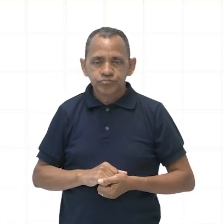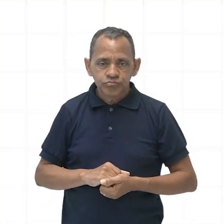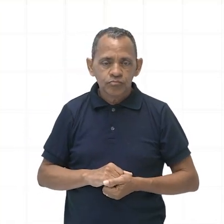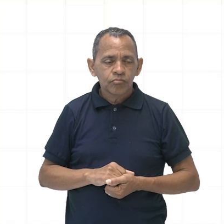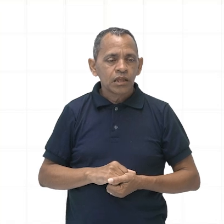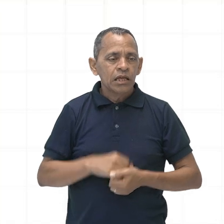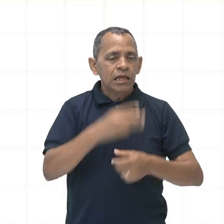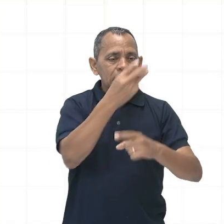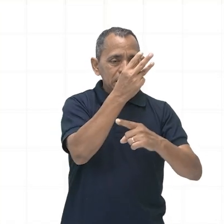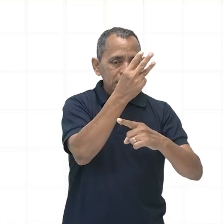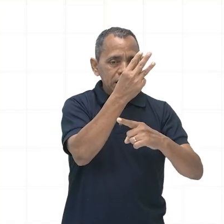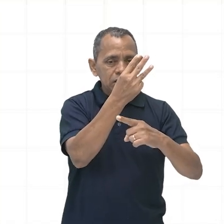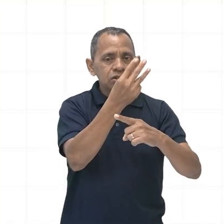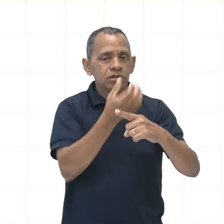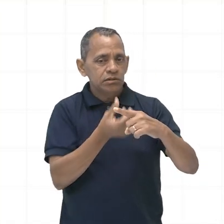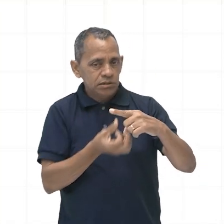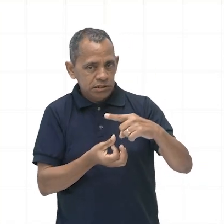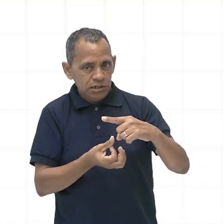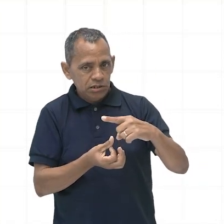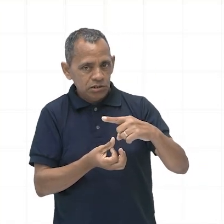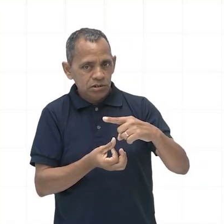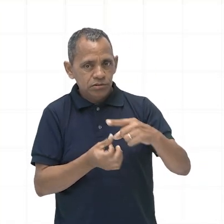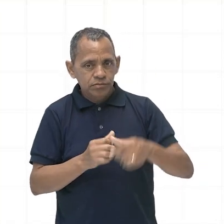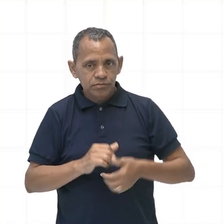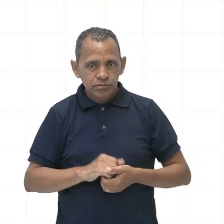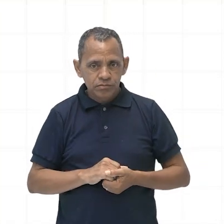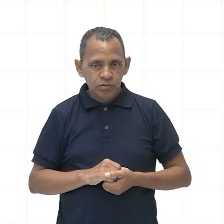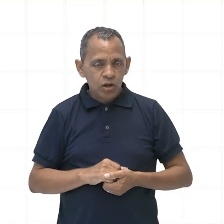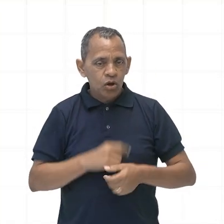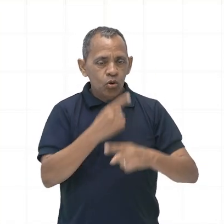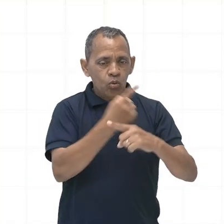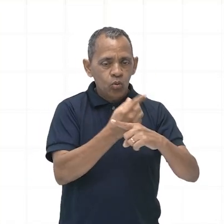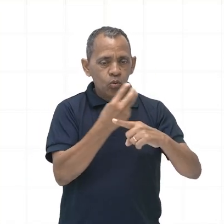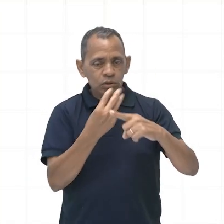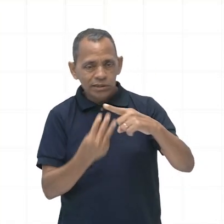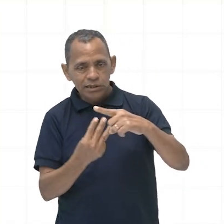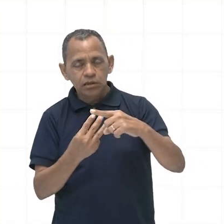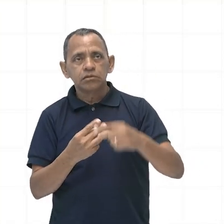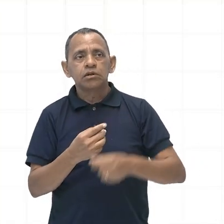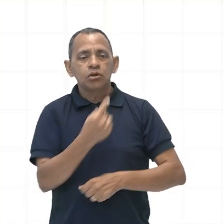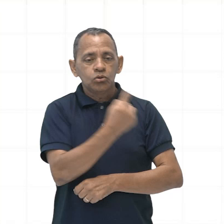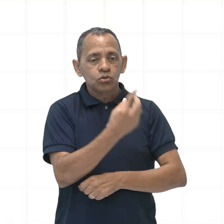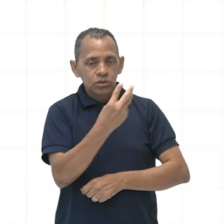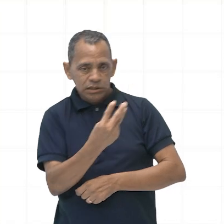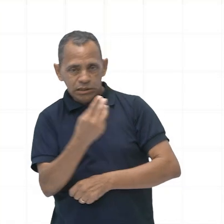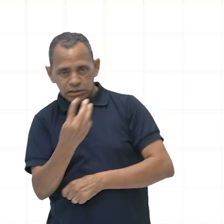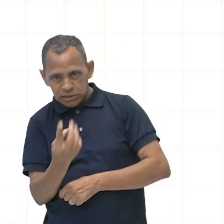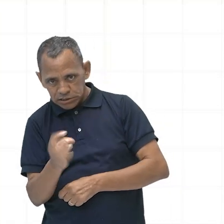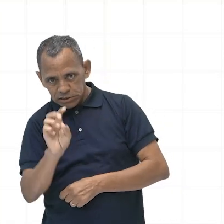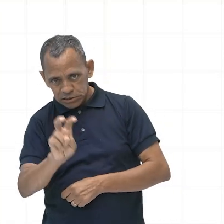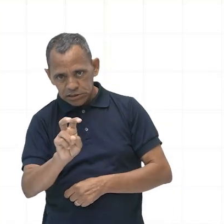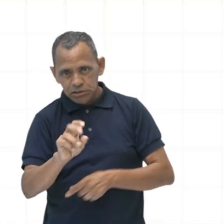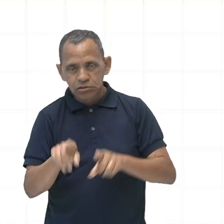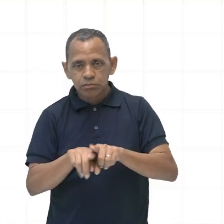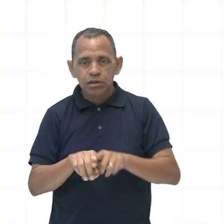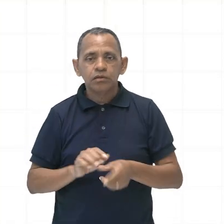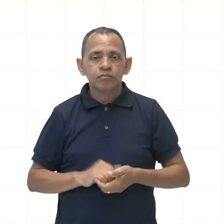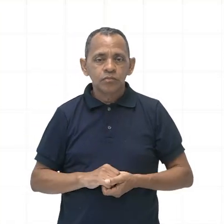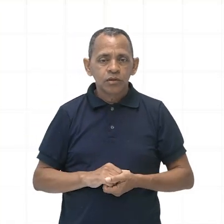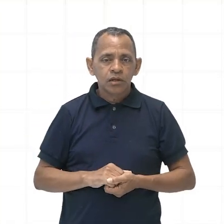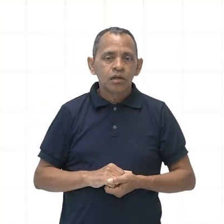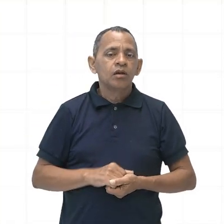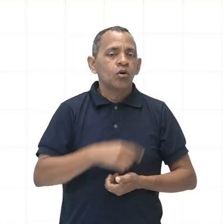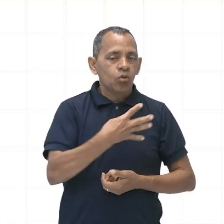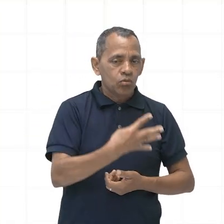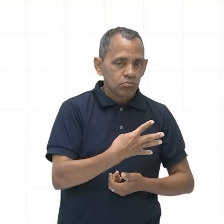em 6, né? Porque são os números 1, 3 e 5. A chance de sair um número maior do que 4 é 2 em 6,